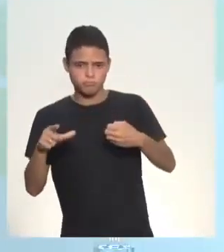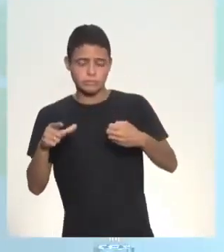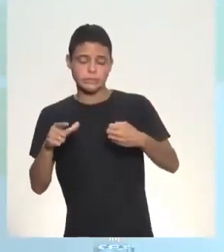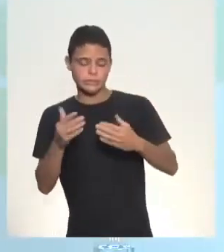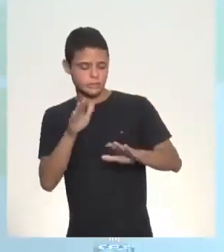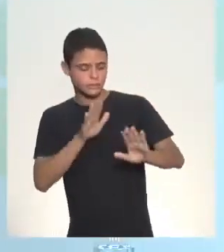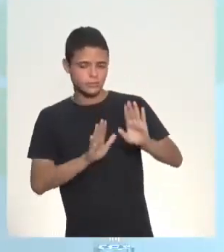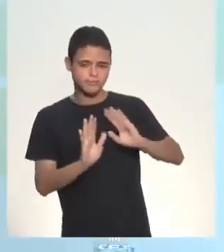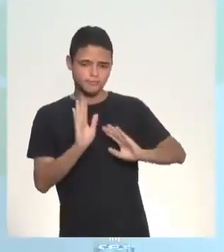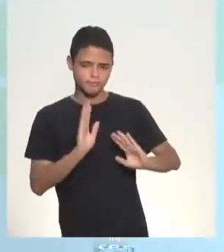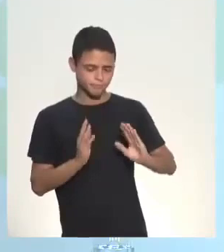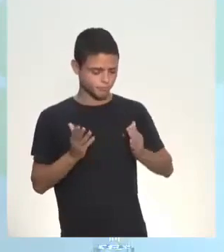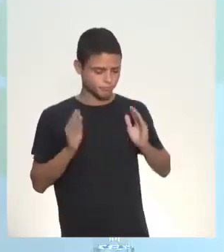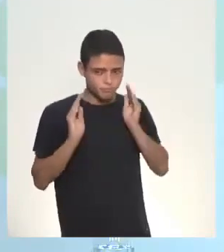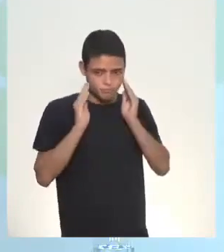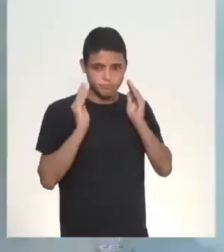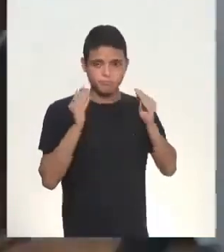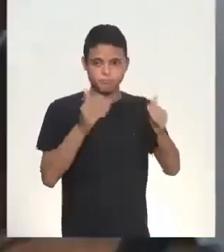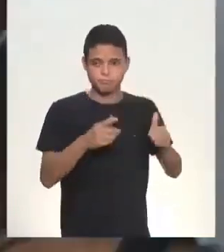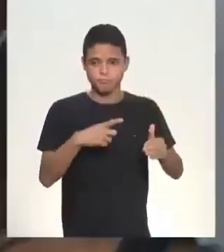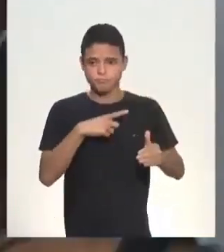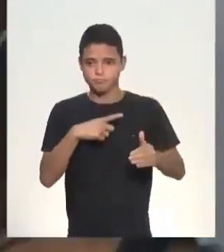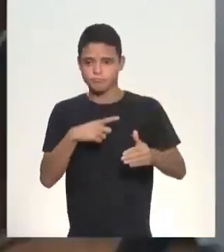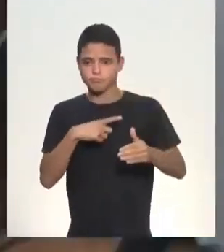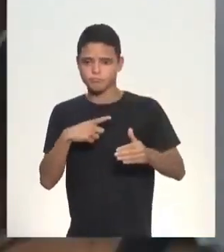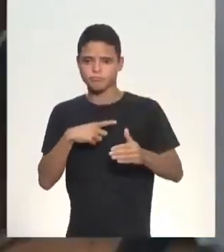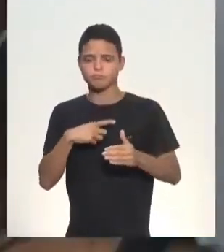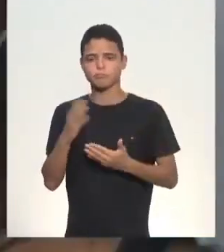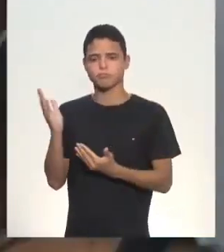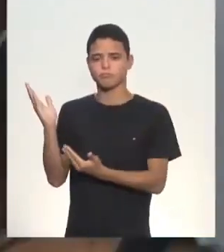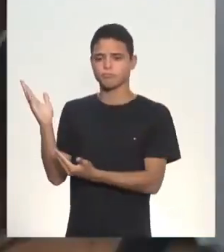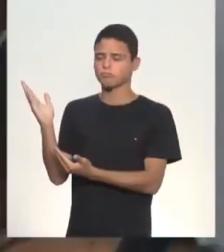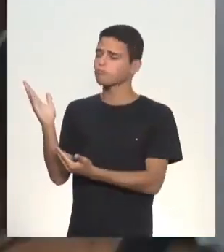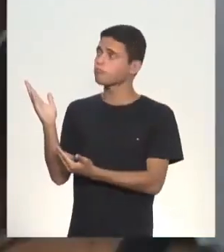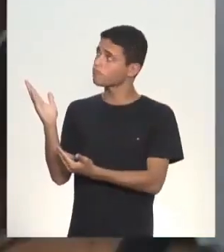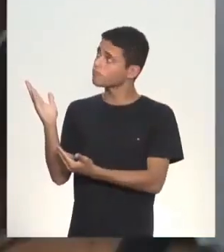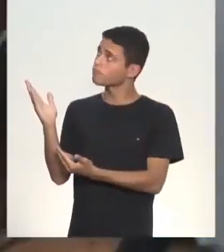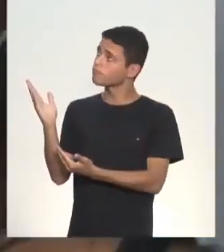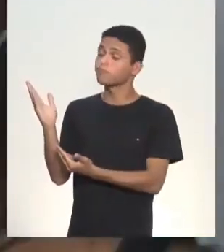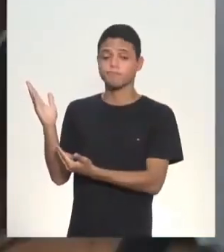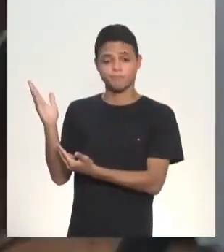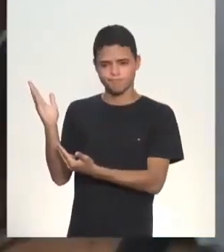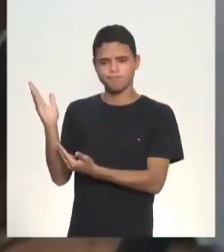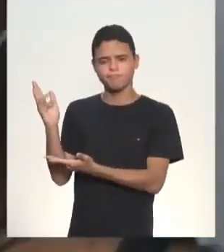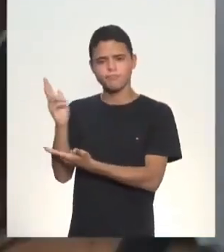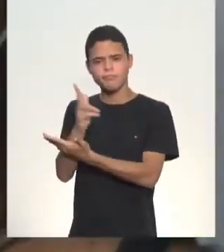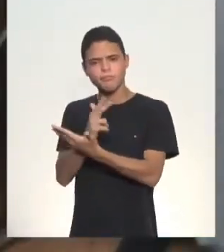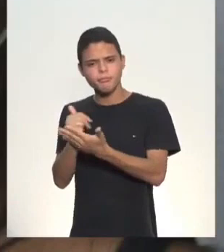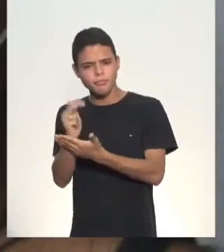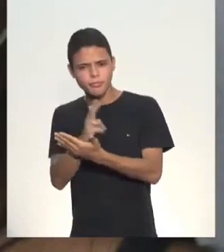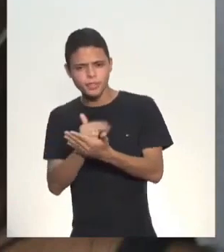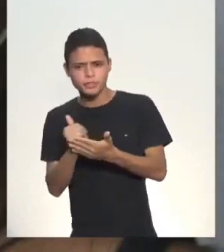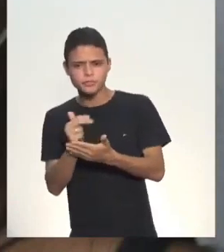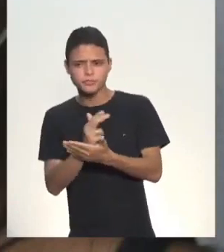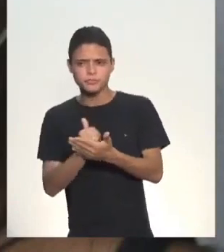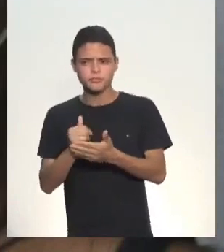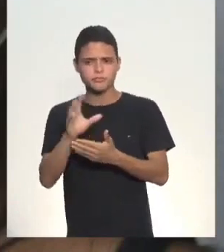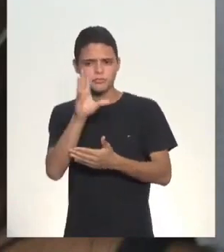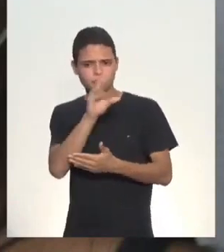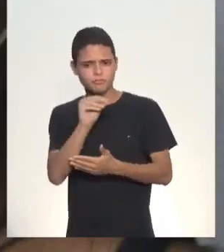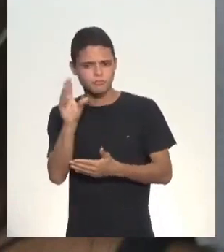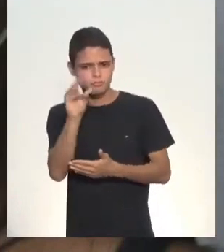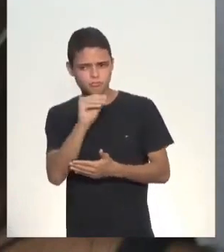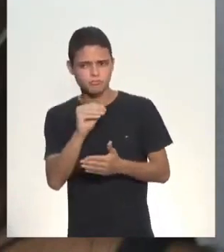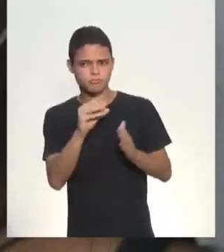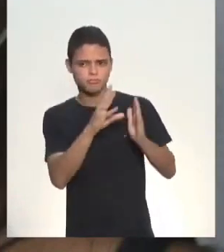cuidado. A gente tem uma linguagem não verbal agora na tela, certo? Já traz uma mensagem. Eu tenho uma linguagem não verbal na tela e eu já